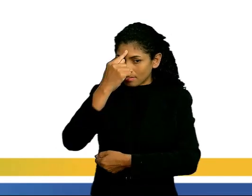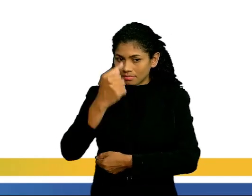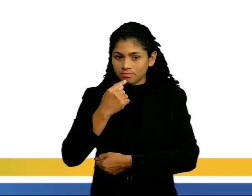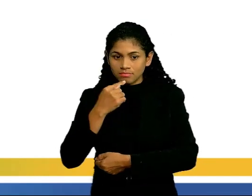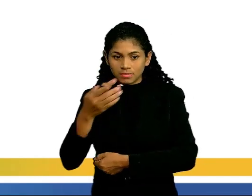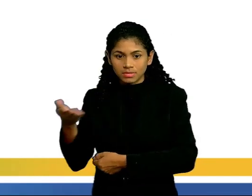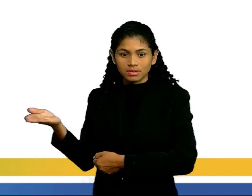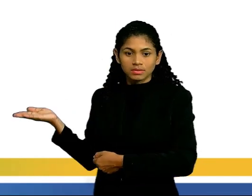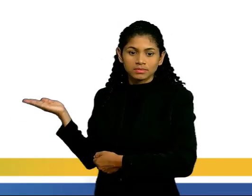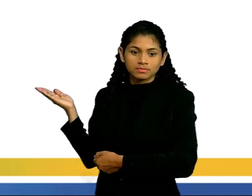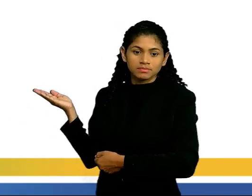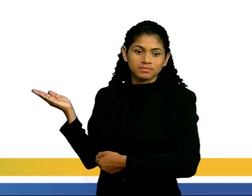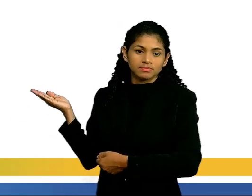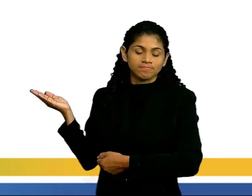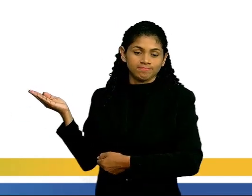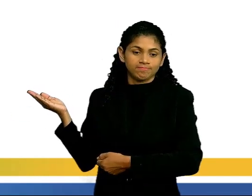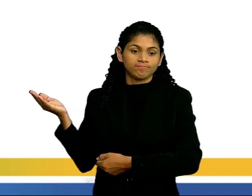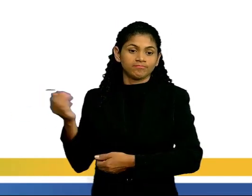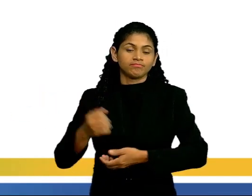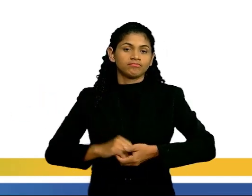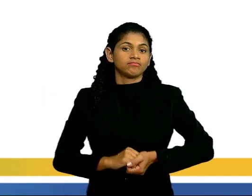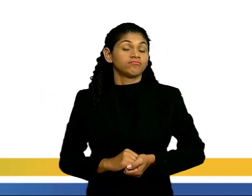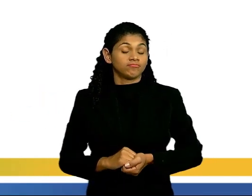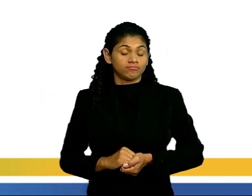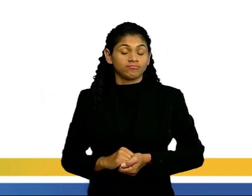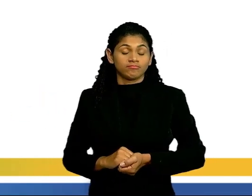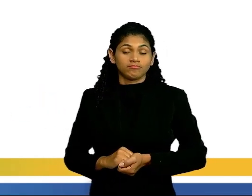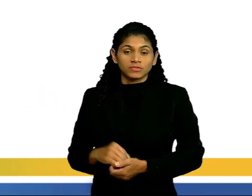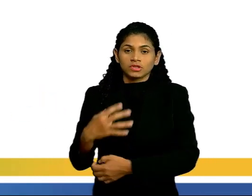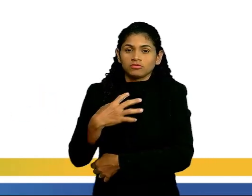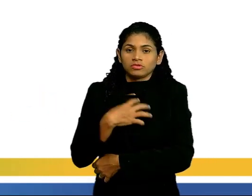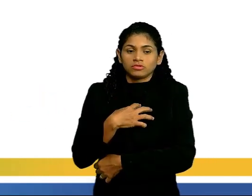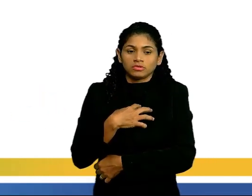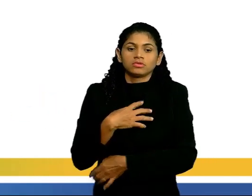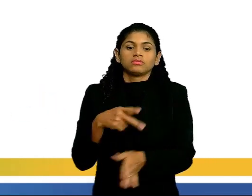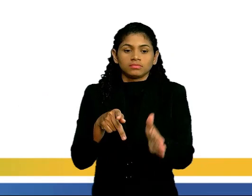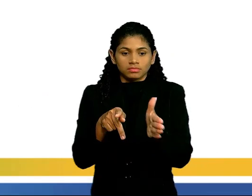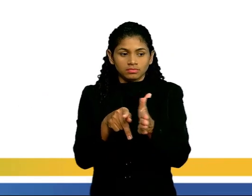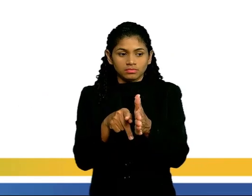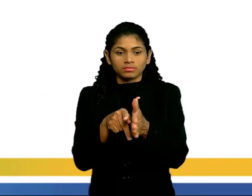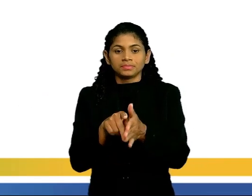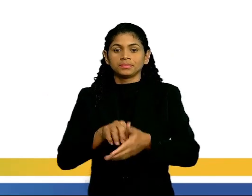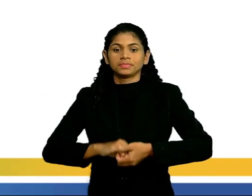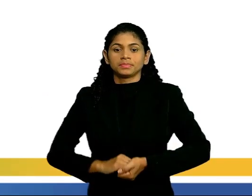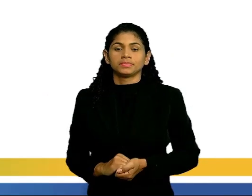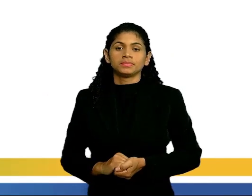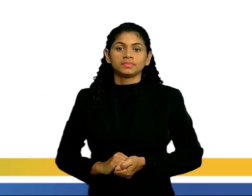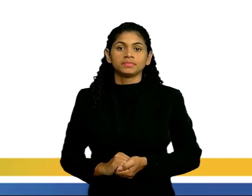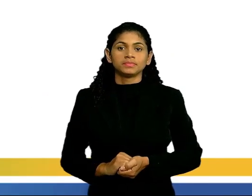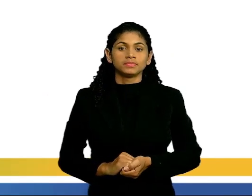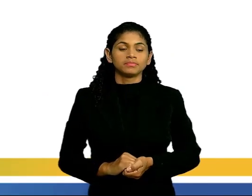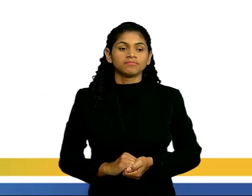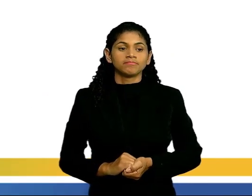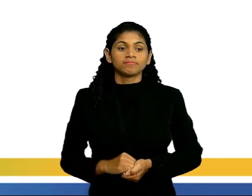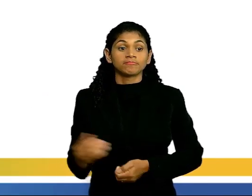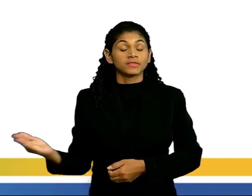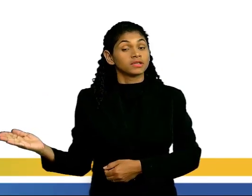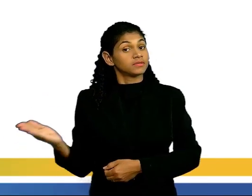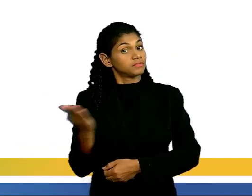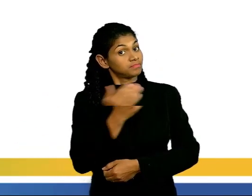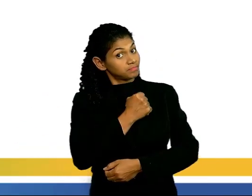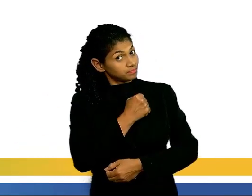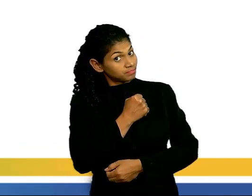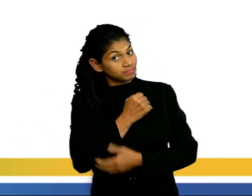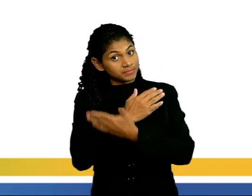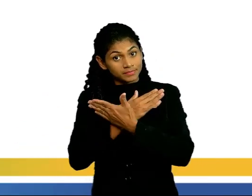Jesus, com alguns traços específicos que nós abordaremos aí posteriormente, tá? Vamos lá.